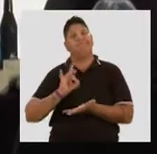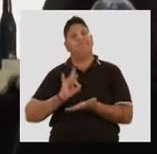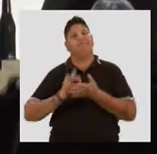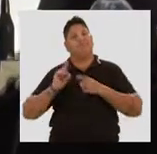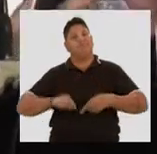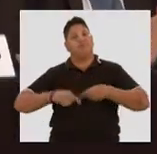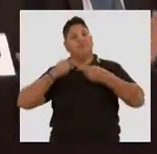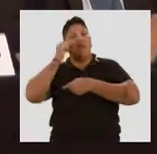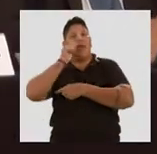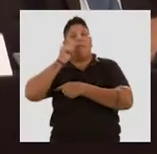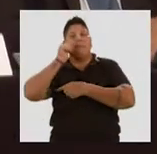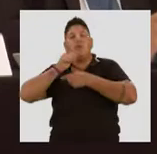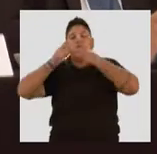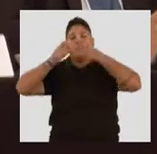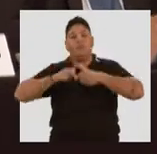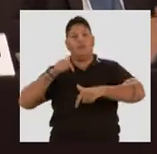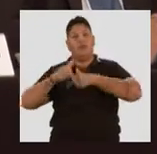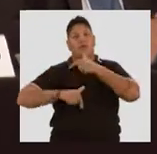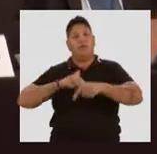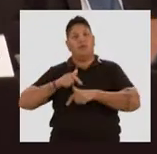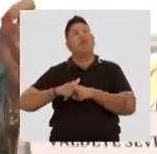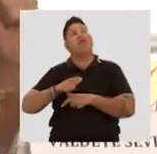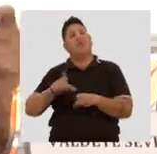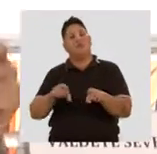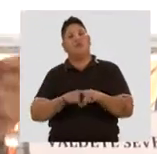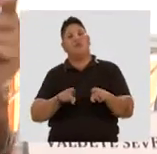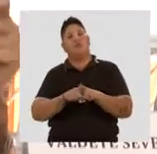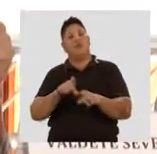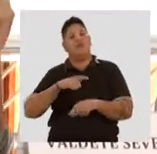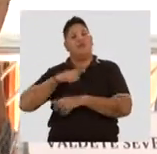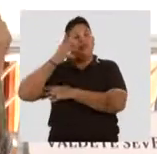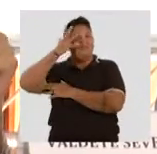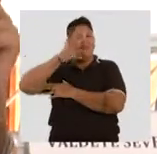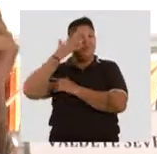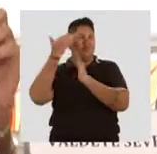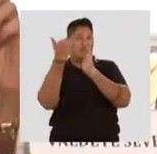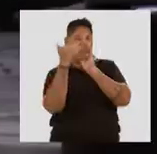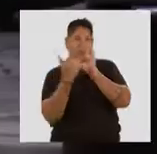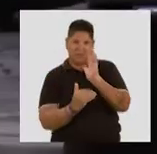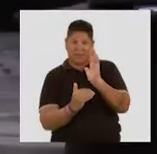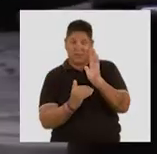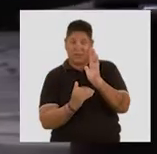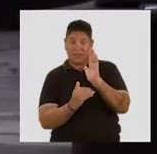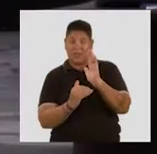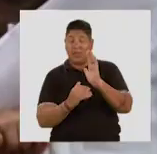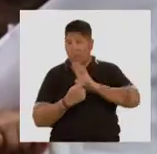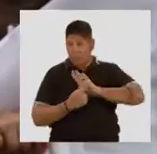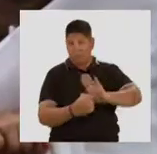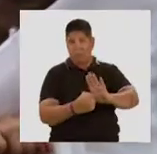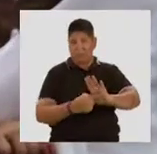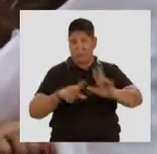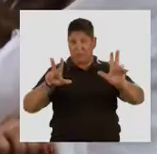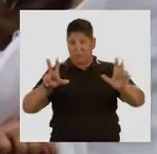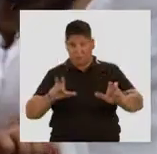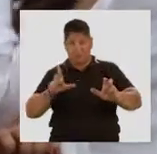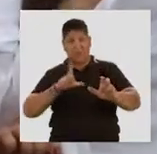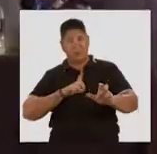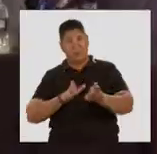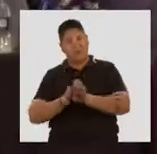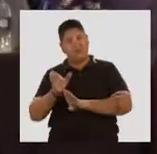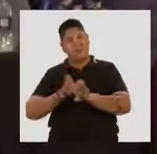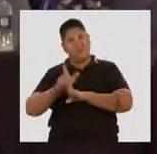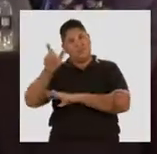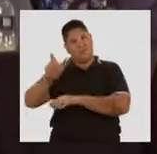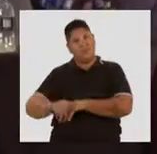os desafios da mulher no mundo trabalhista contemporâneo também estiveram na programação do CNPT. A exposição sobre o assunto